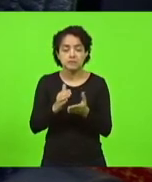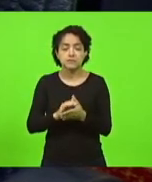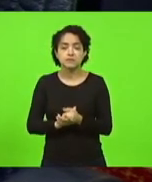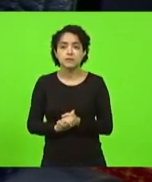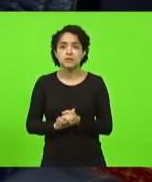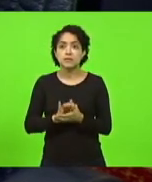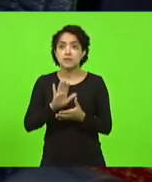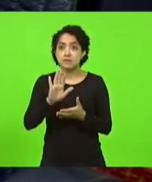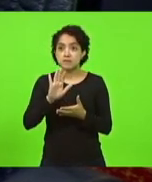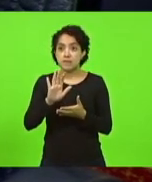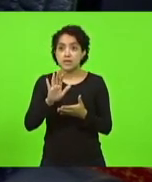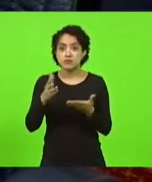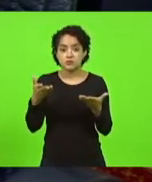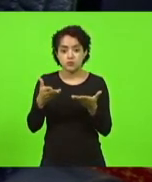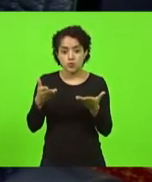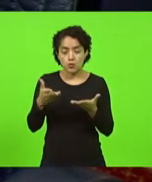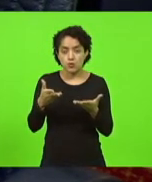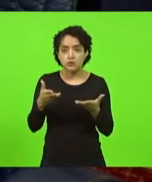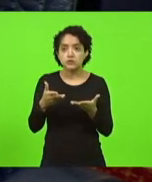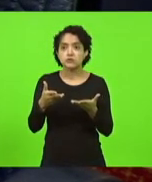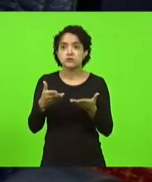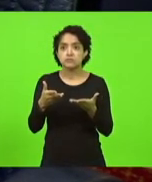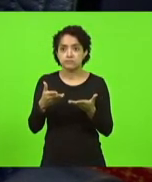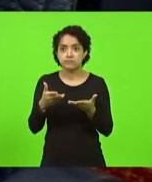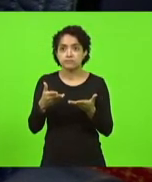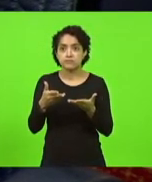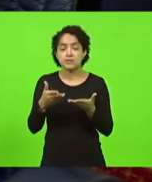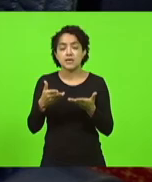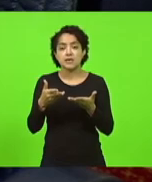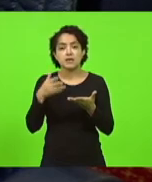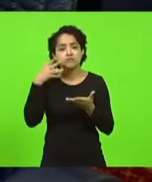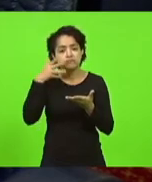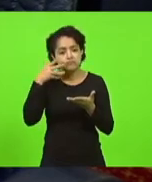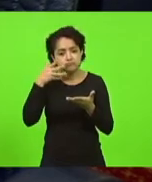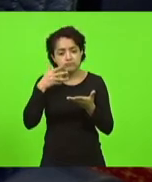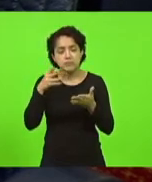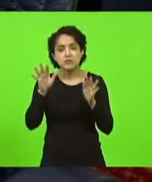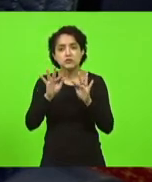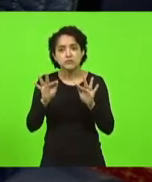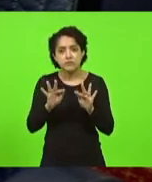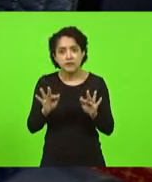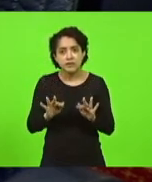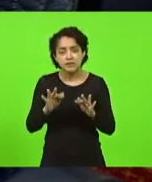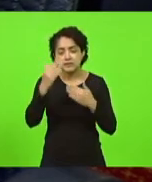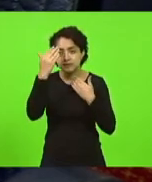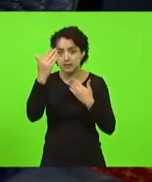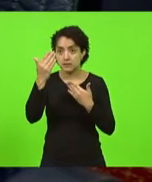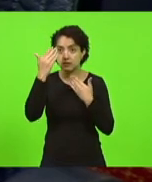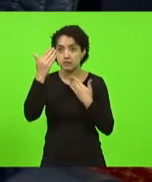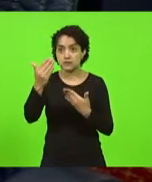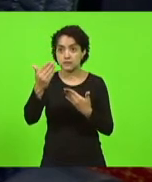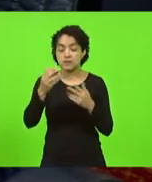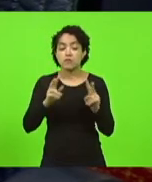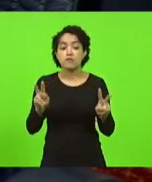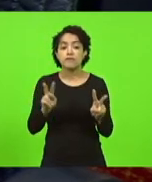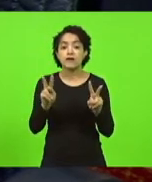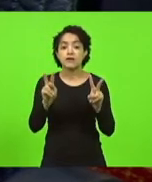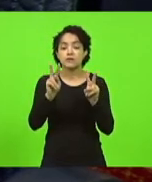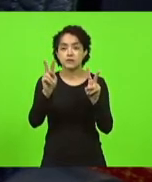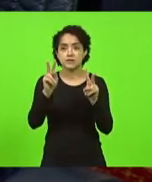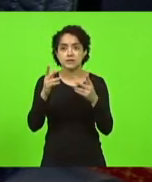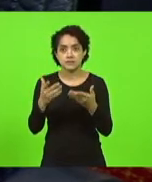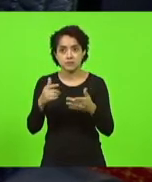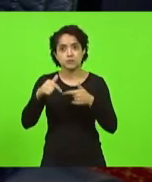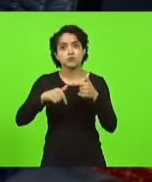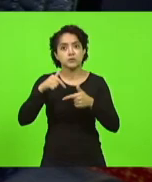minha manifestação hoje é uma manifestação de alegria, de agradecimento, de valorização também do